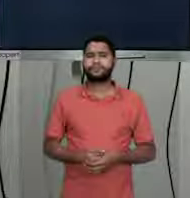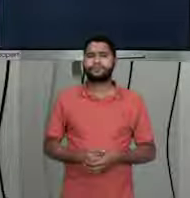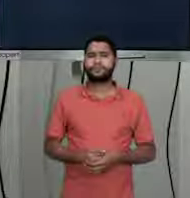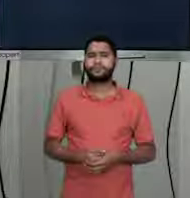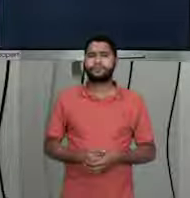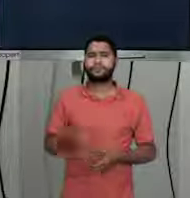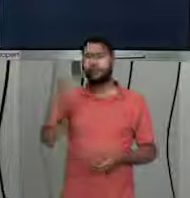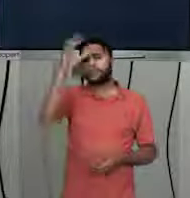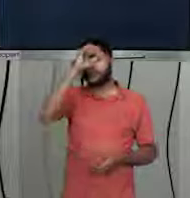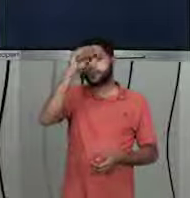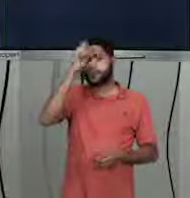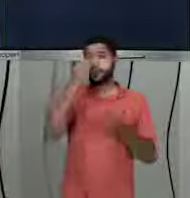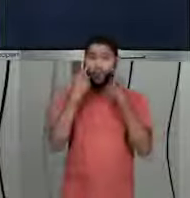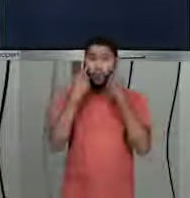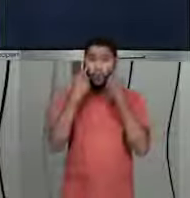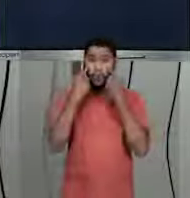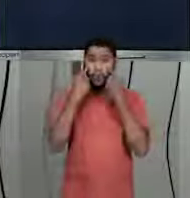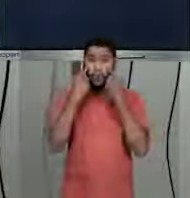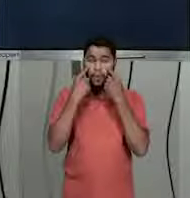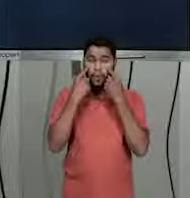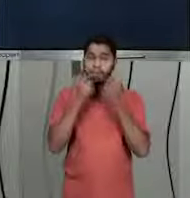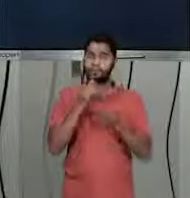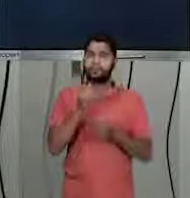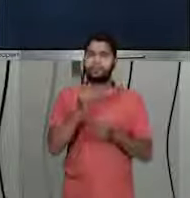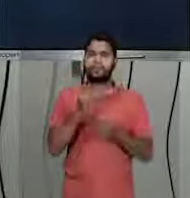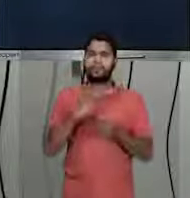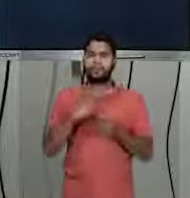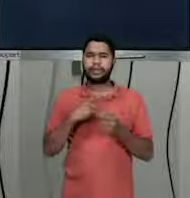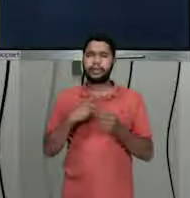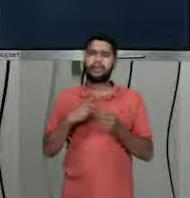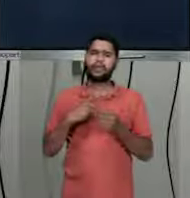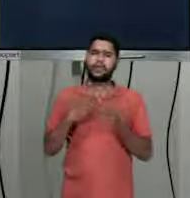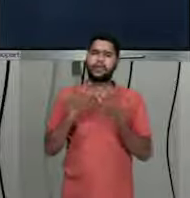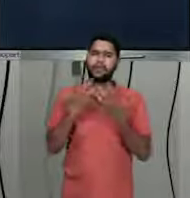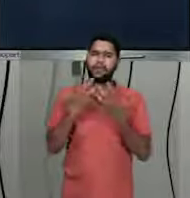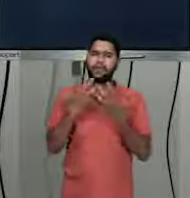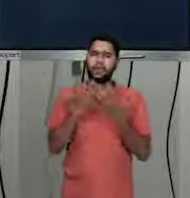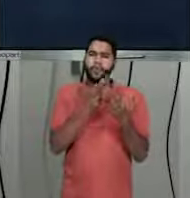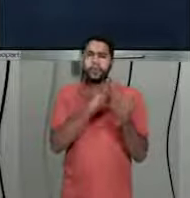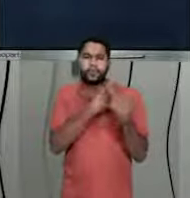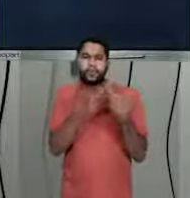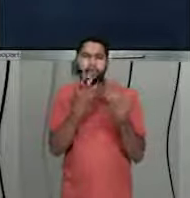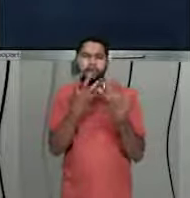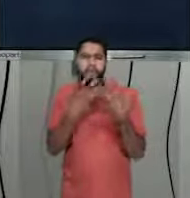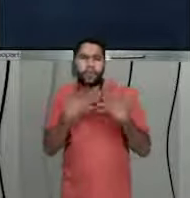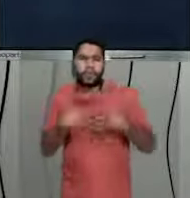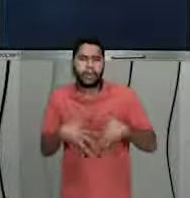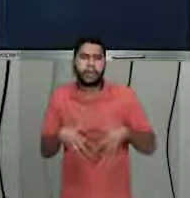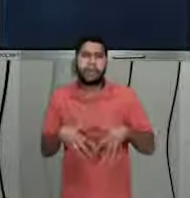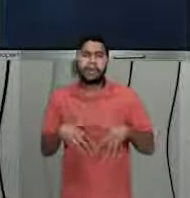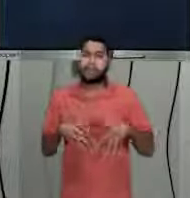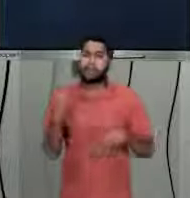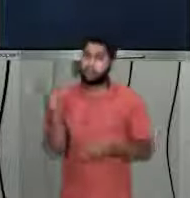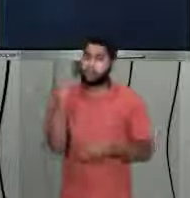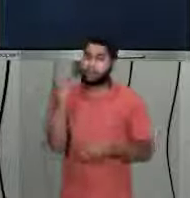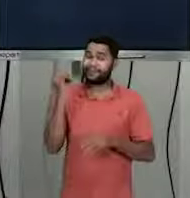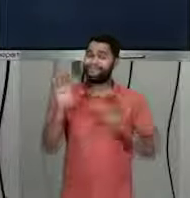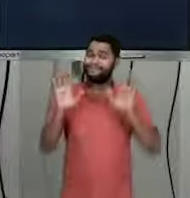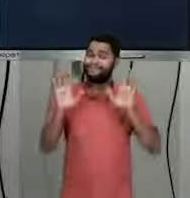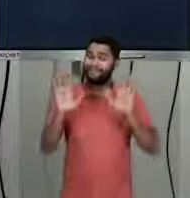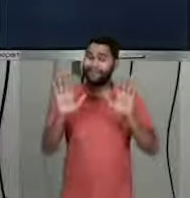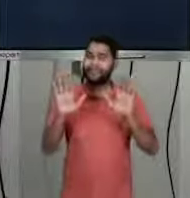Nós aprendemos que os olhos, por executar as funções específicas, né, que eles são extremamente importantes, mas